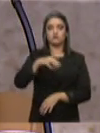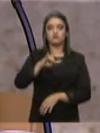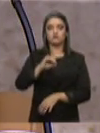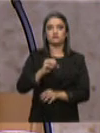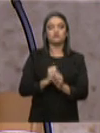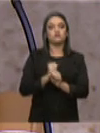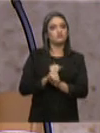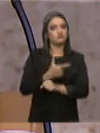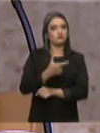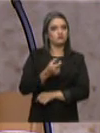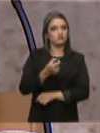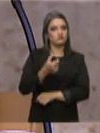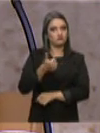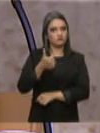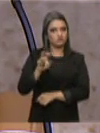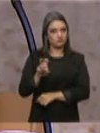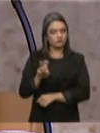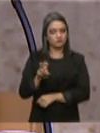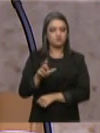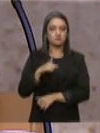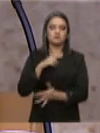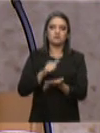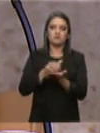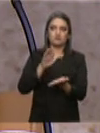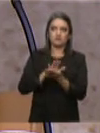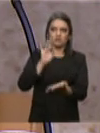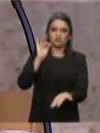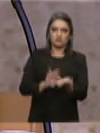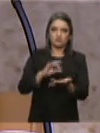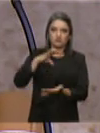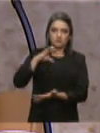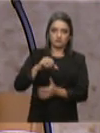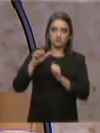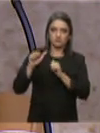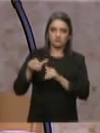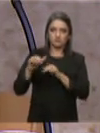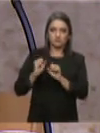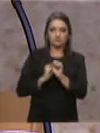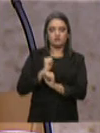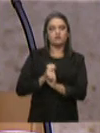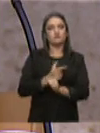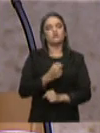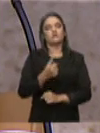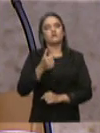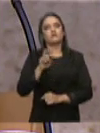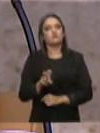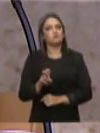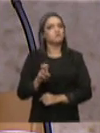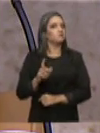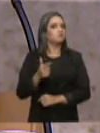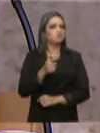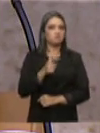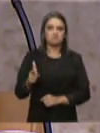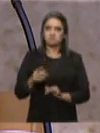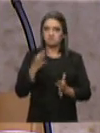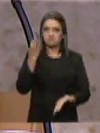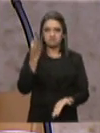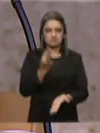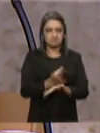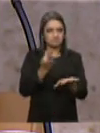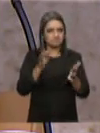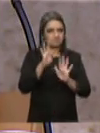de 2015, publicação em 9 de setembro de 2015, não assentou tese no